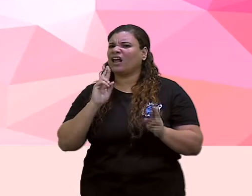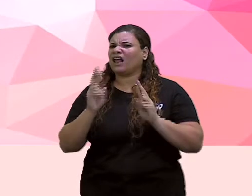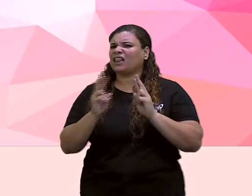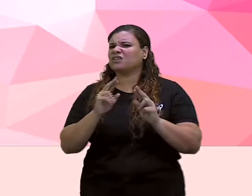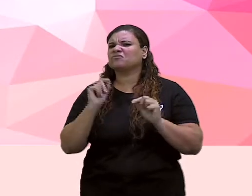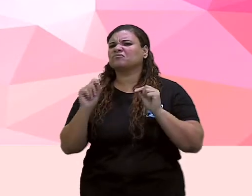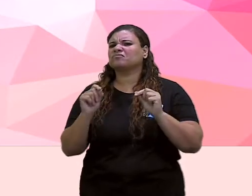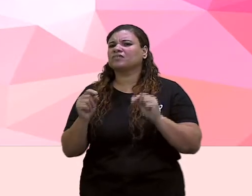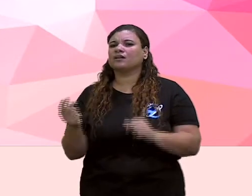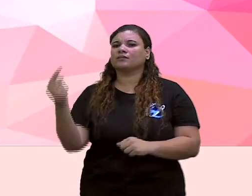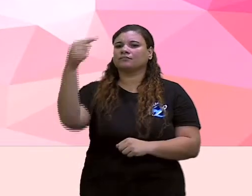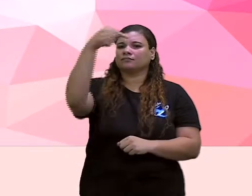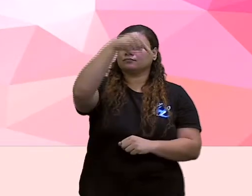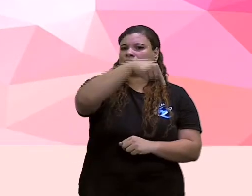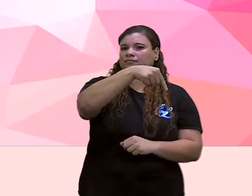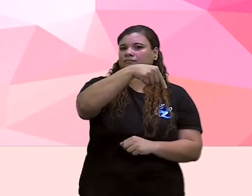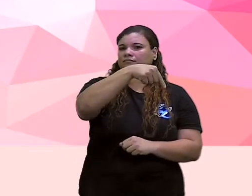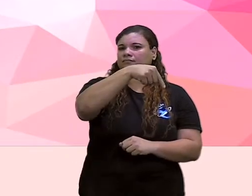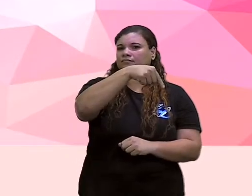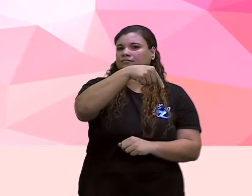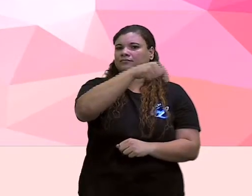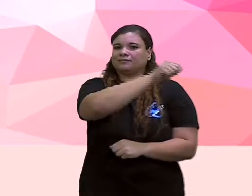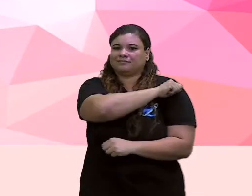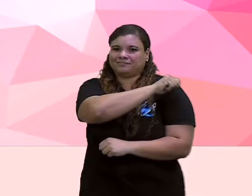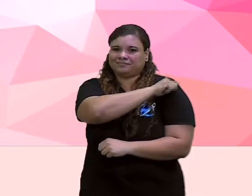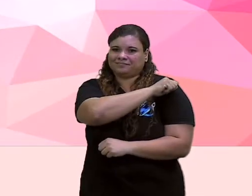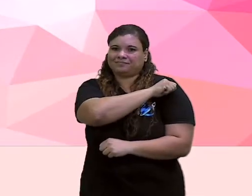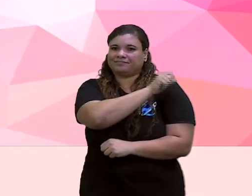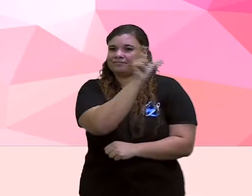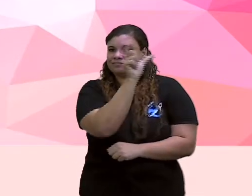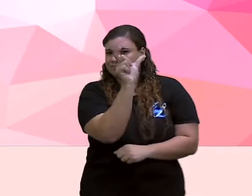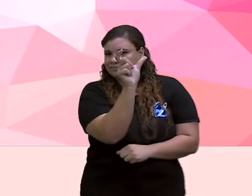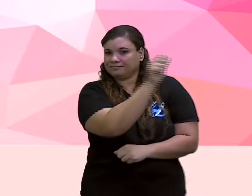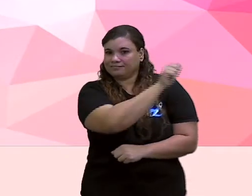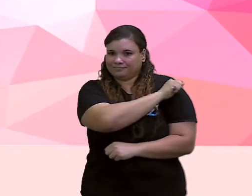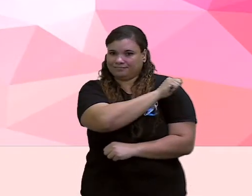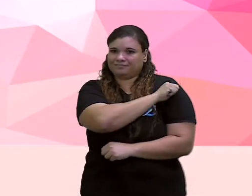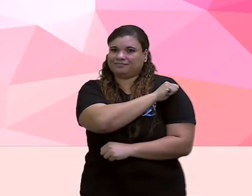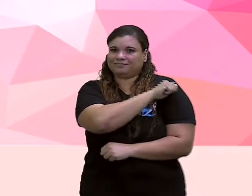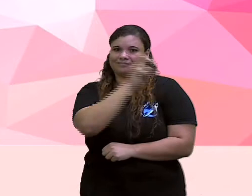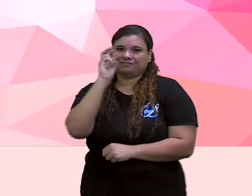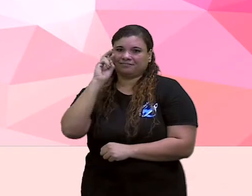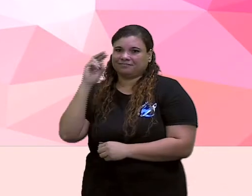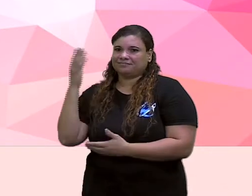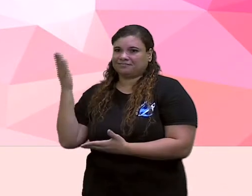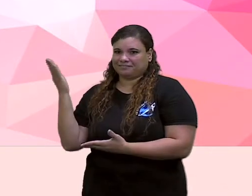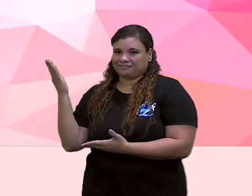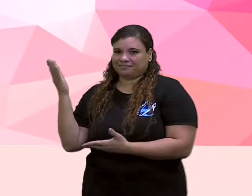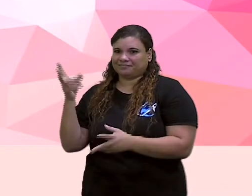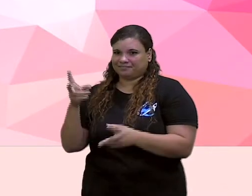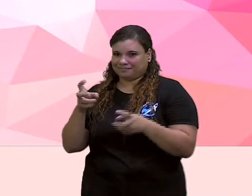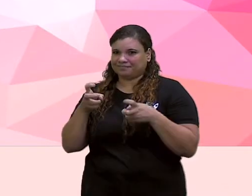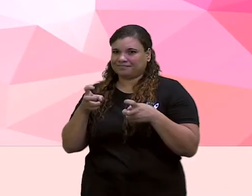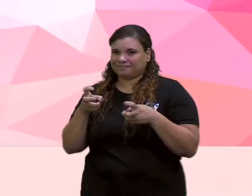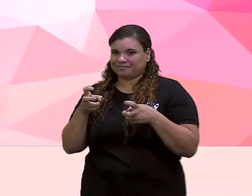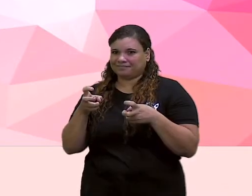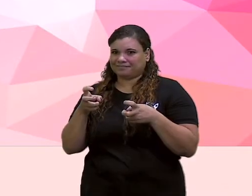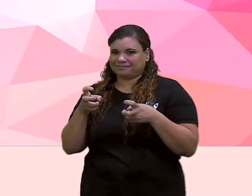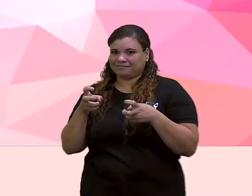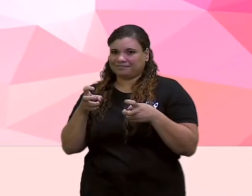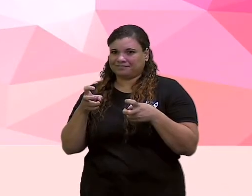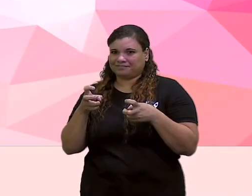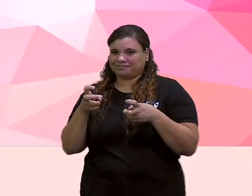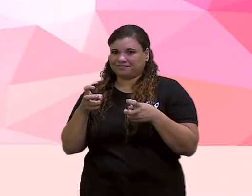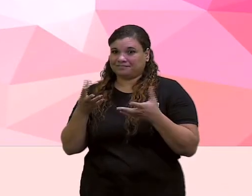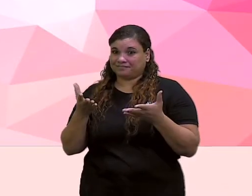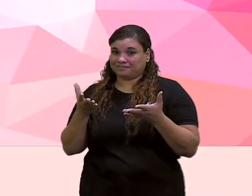o estudante. Olha aí a mudança, estudante. Percebam. Olha aí a mudança, estudante. Nossa, falei estudante demais, né? Vamos